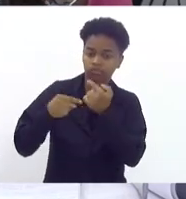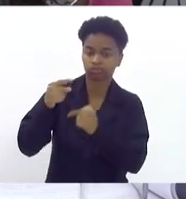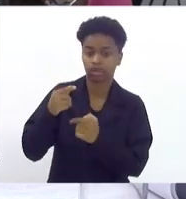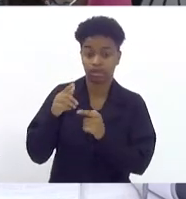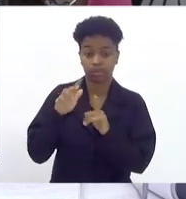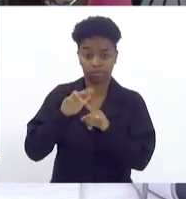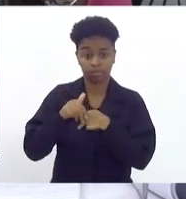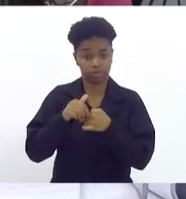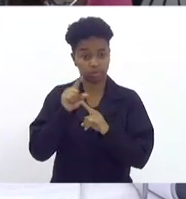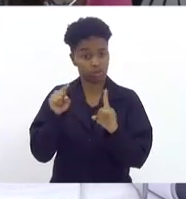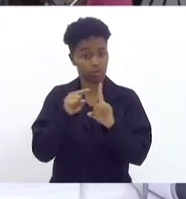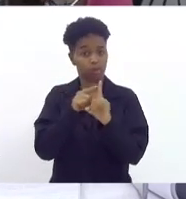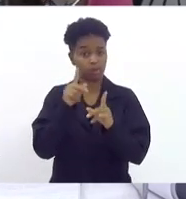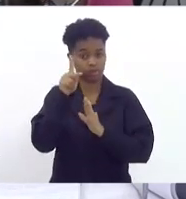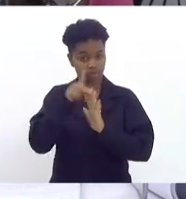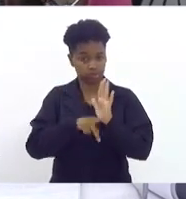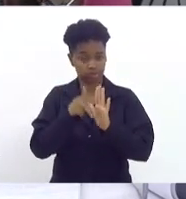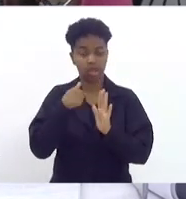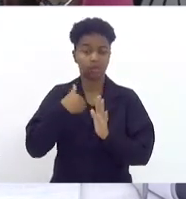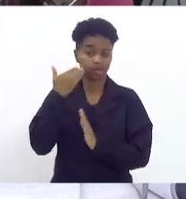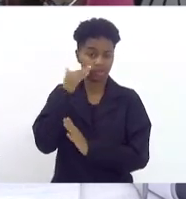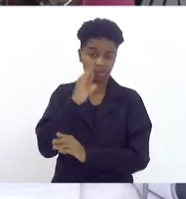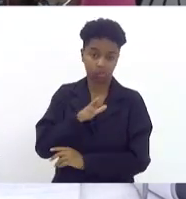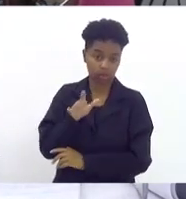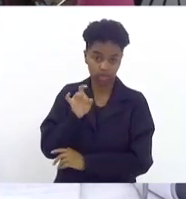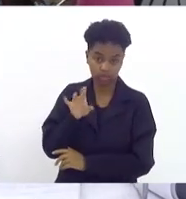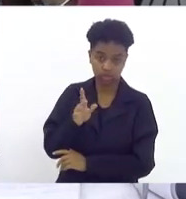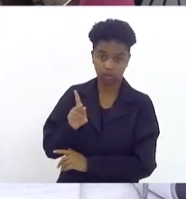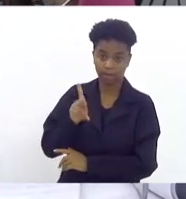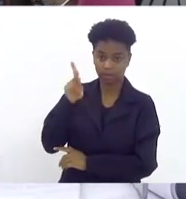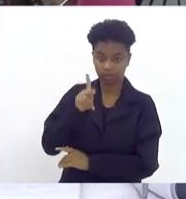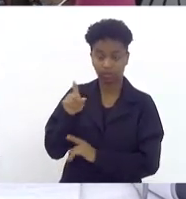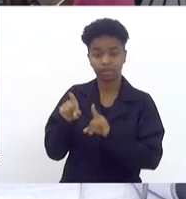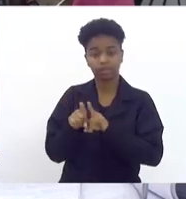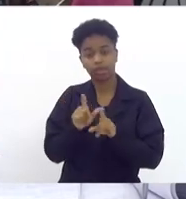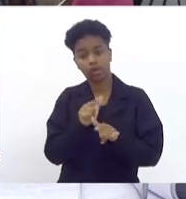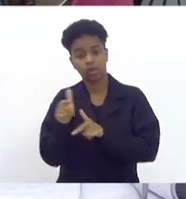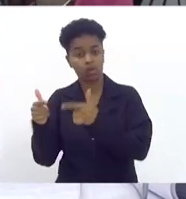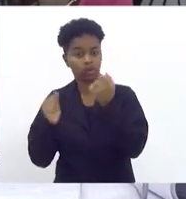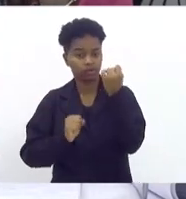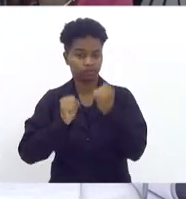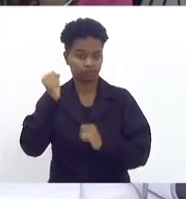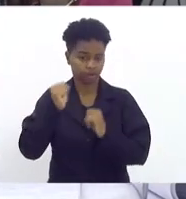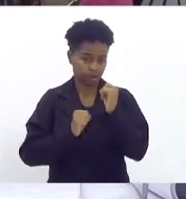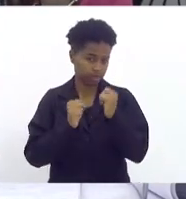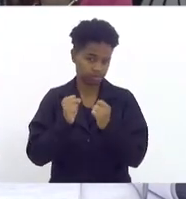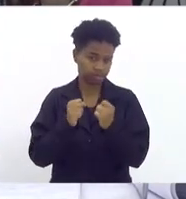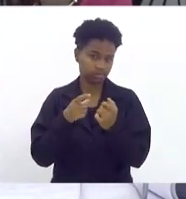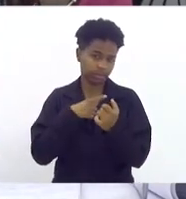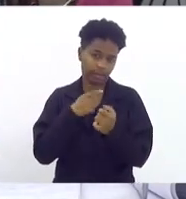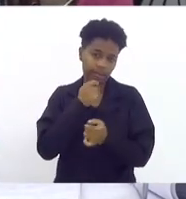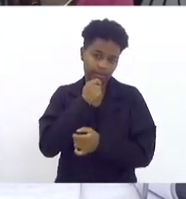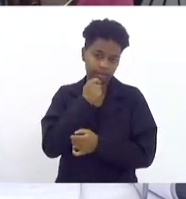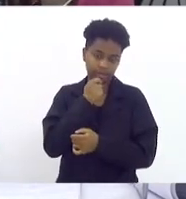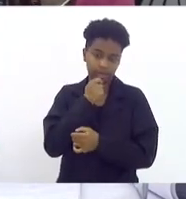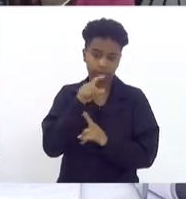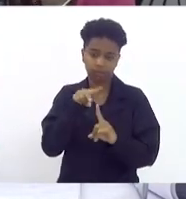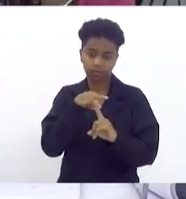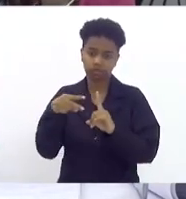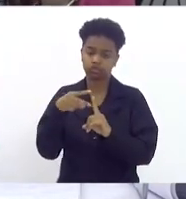projeto. Entendo que não só a Petrobras, mas grandes indústrias ainda, e aqui não é uma visão socialista do